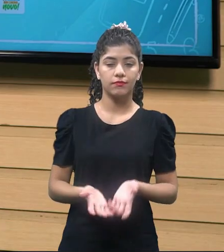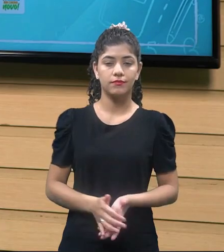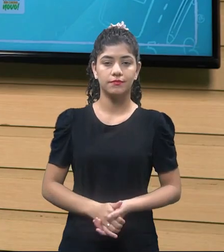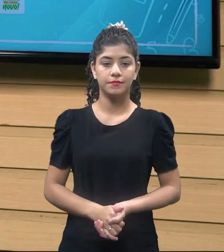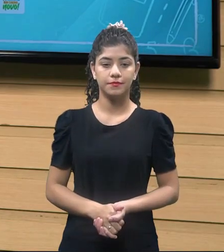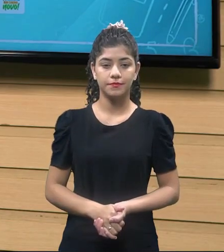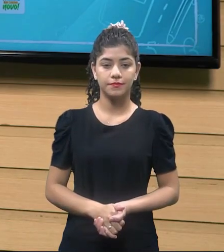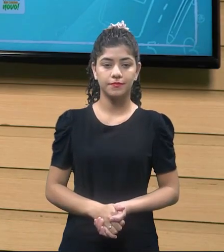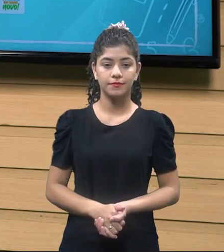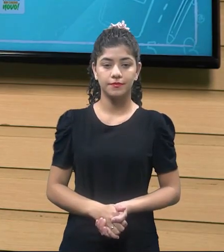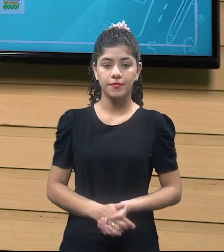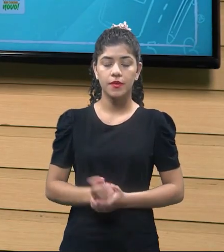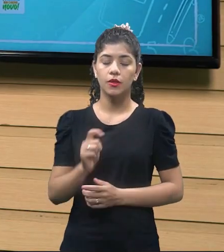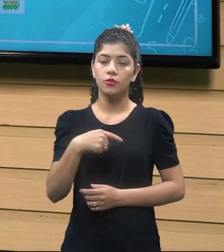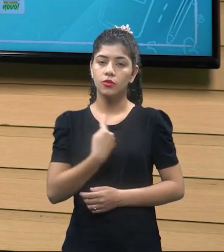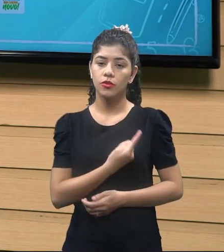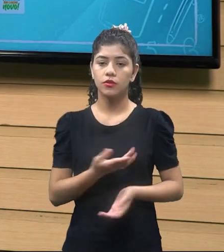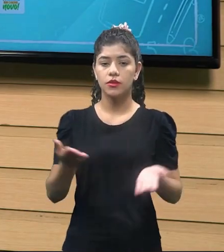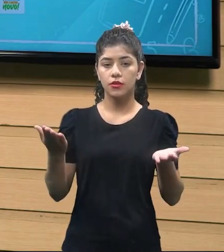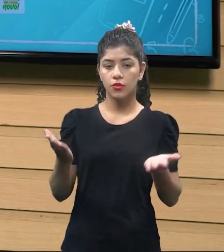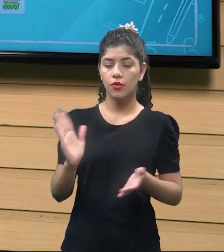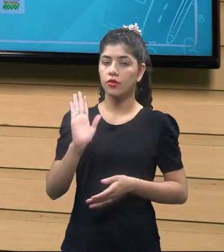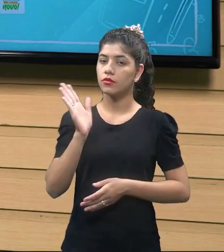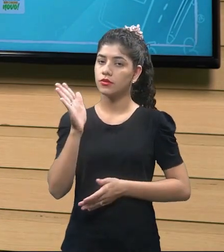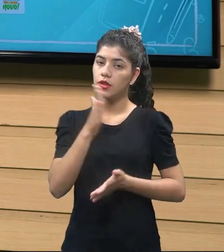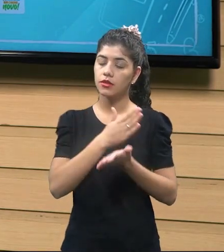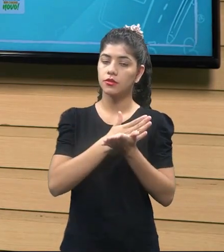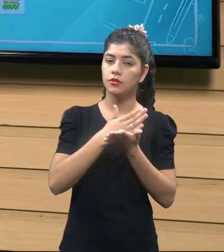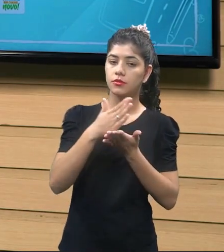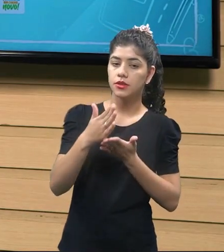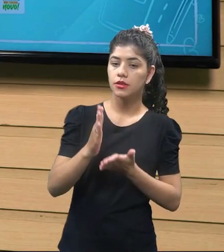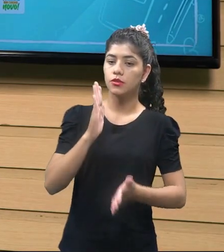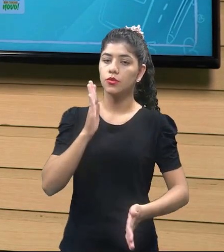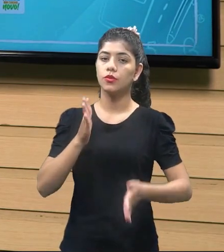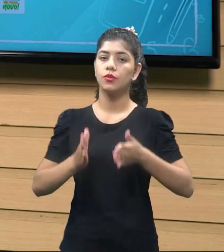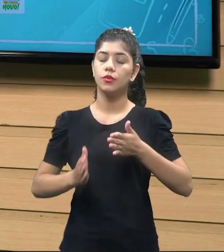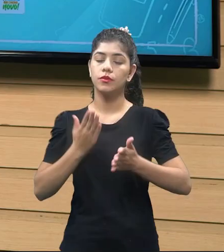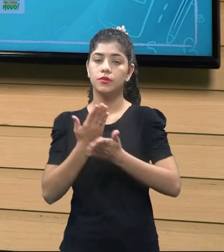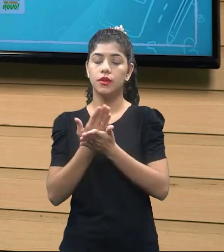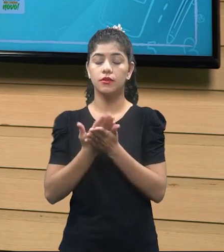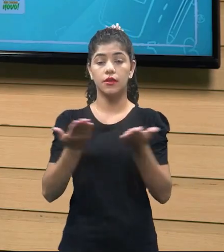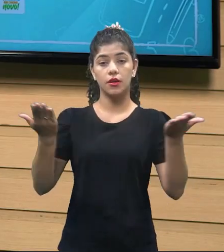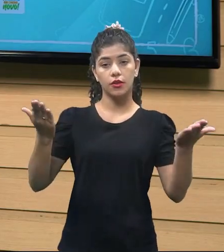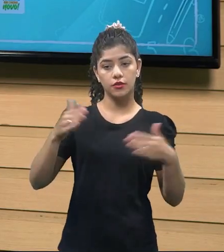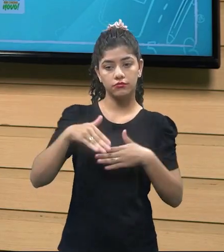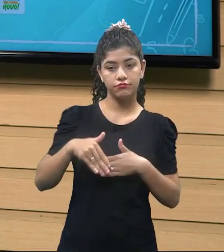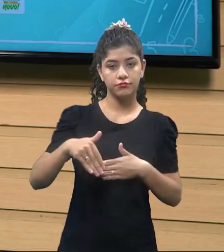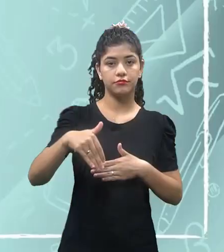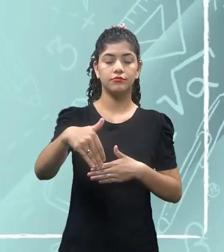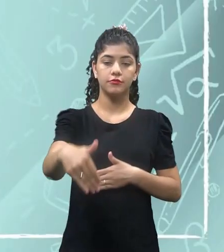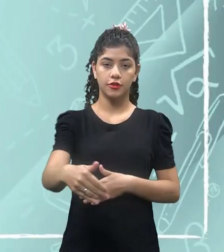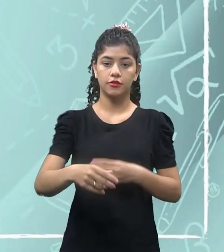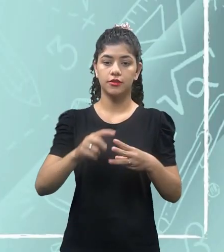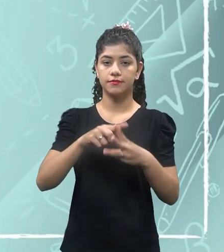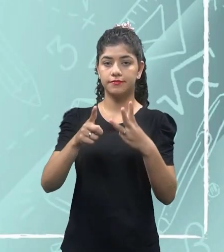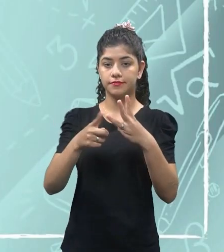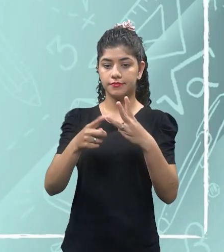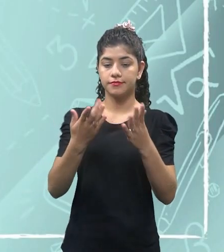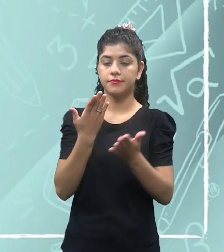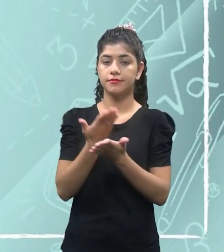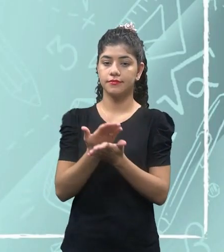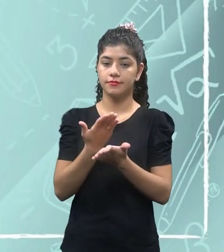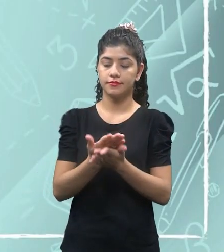gente deu início às aulas de Robótica Educacional e hoje a gente vai continuar com a nossa terceira aula, tá?